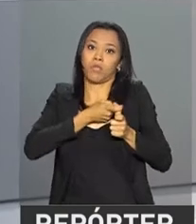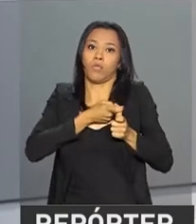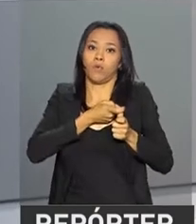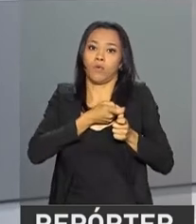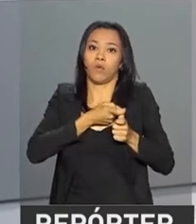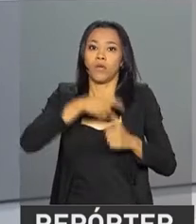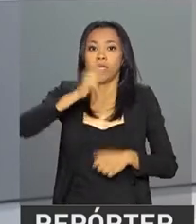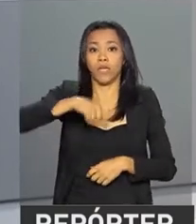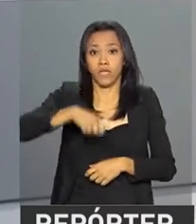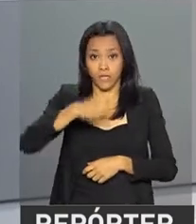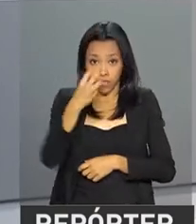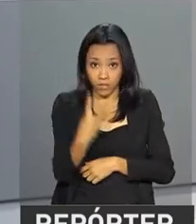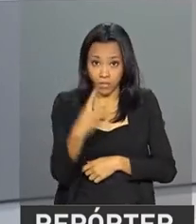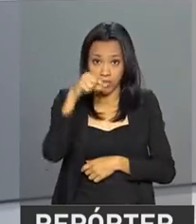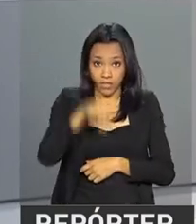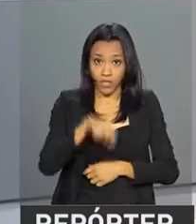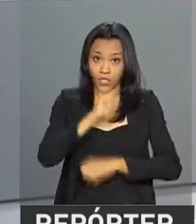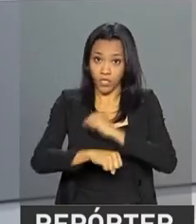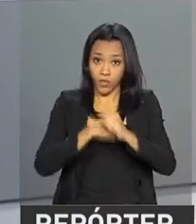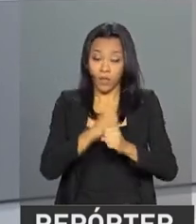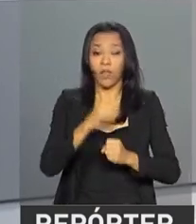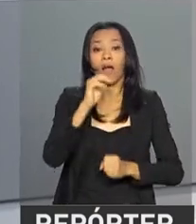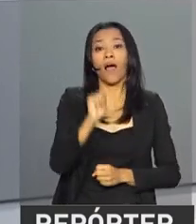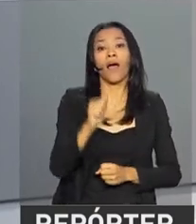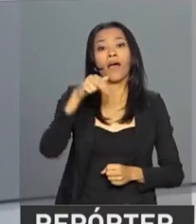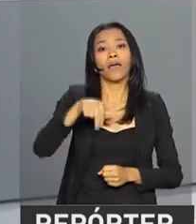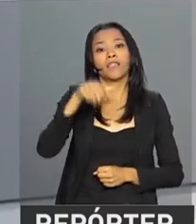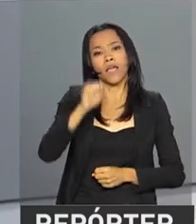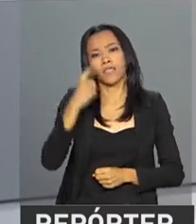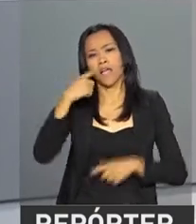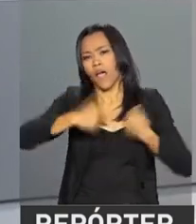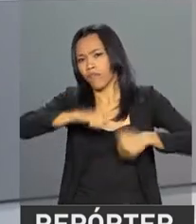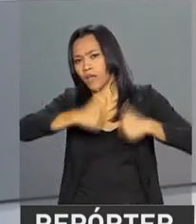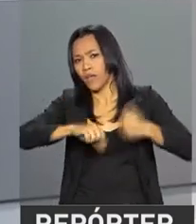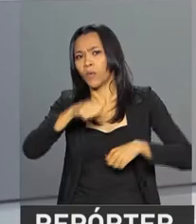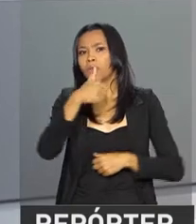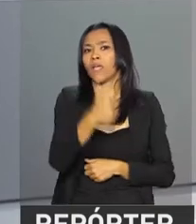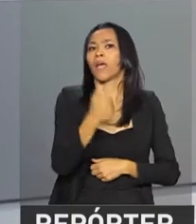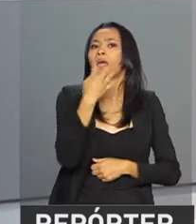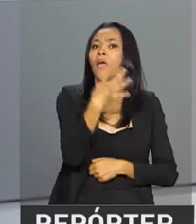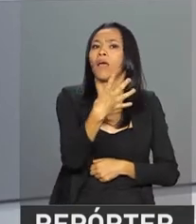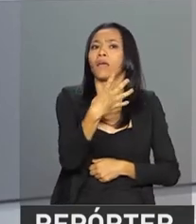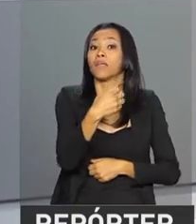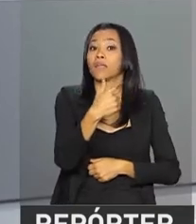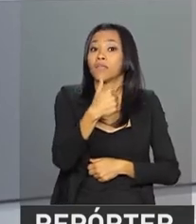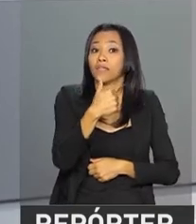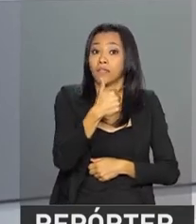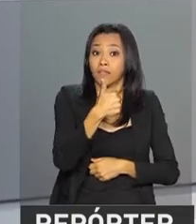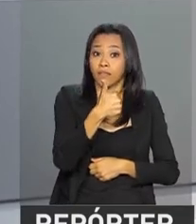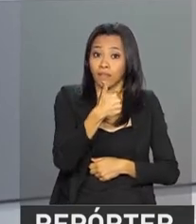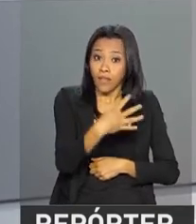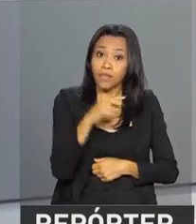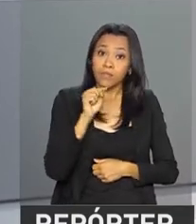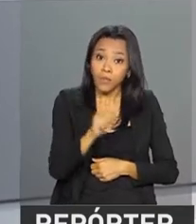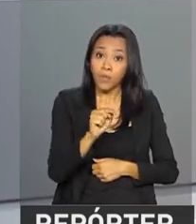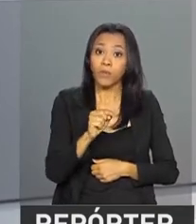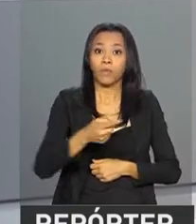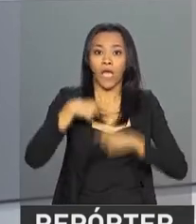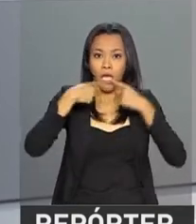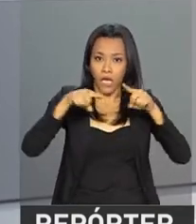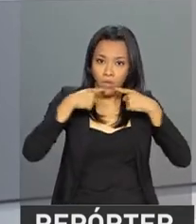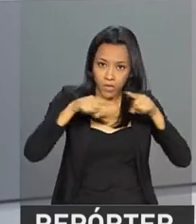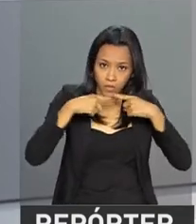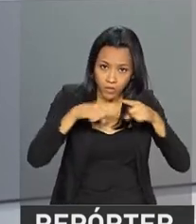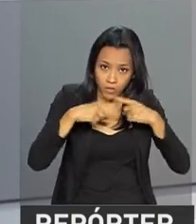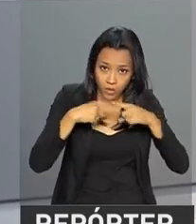no terceiro trimestre deste ano a nsf analisou cerca de 10 mil queixas para decidir pela punição às dez operadoras a